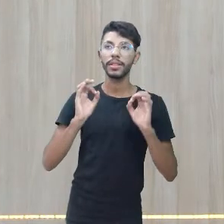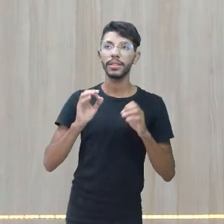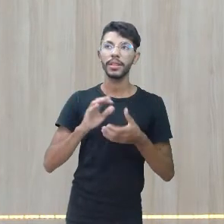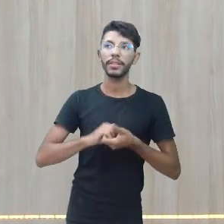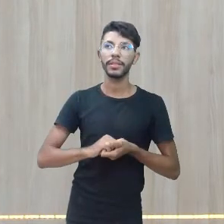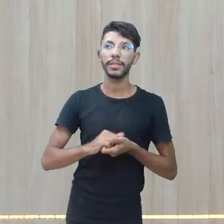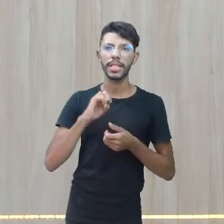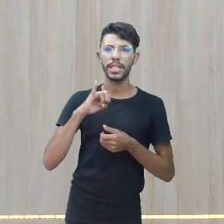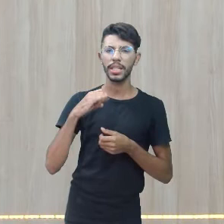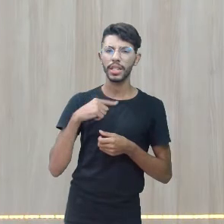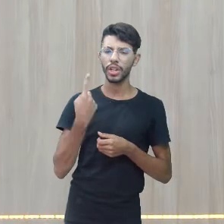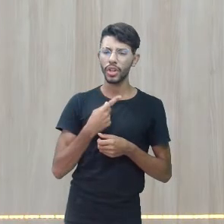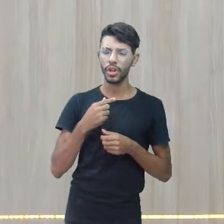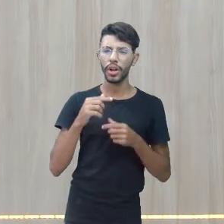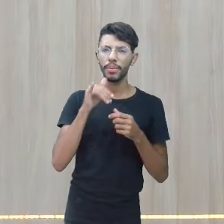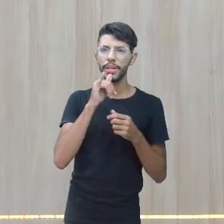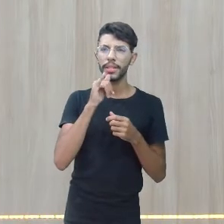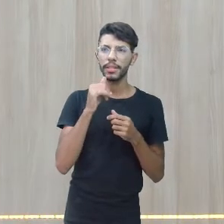assim sonolento para